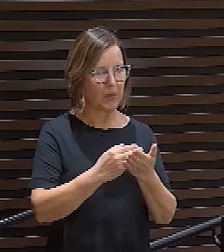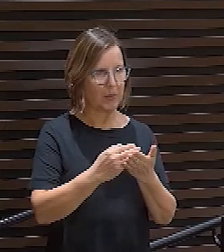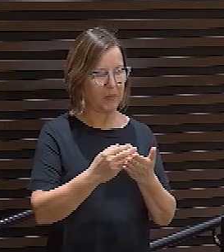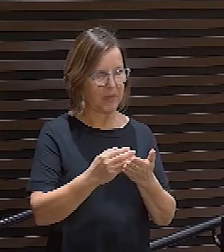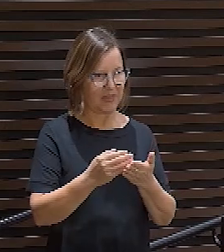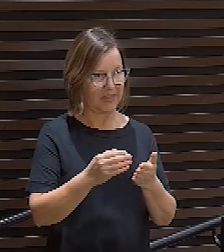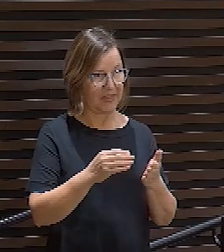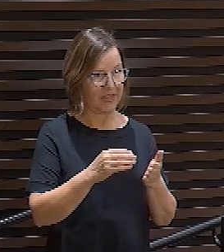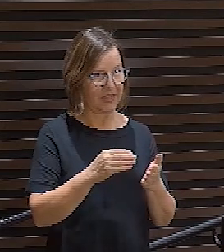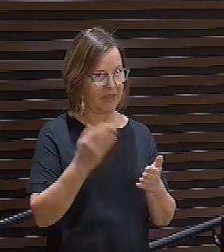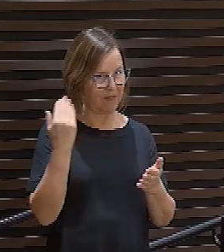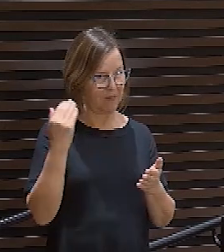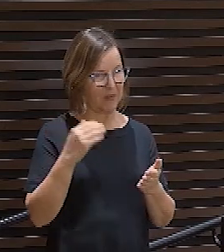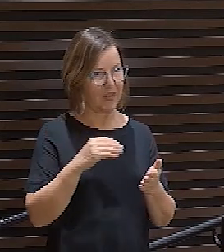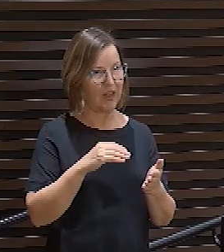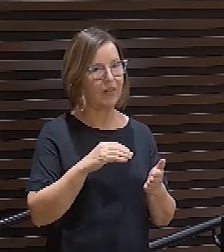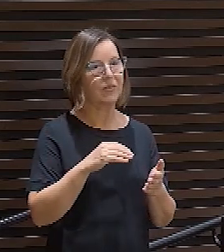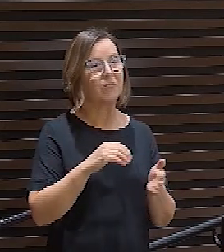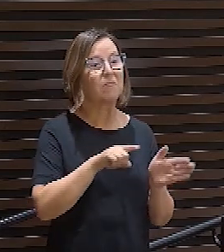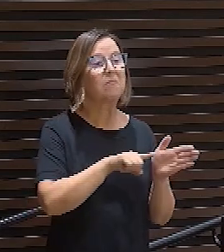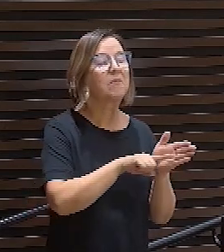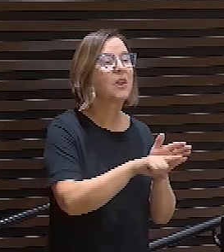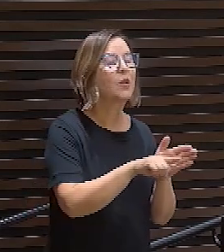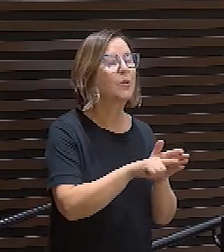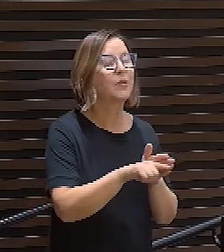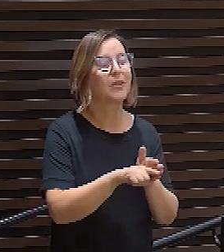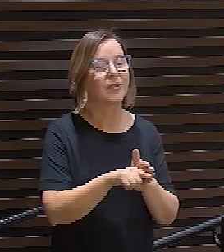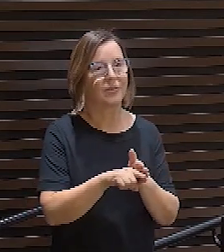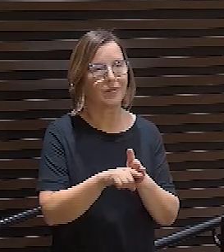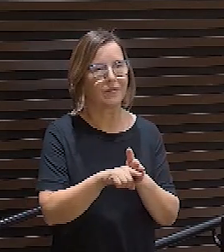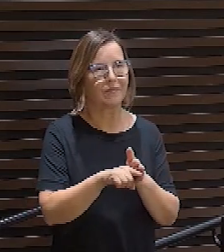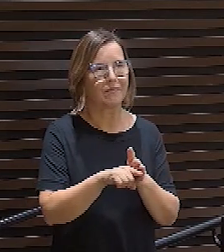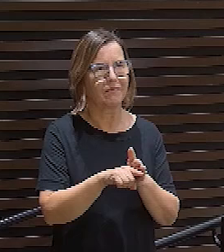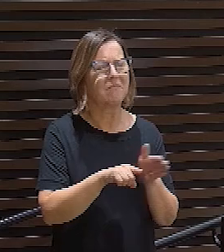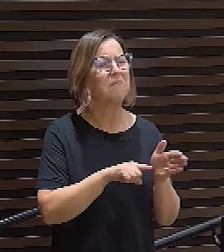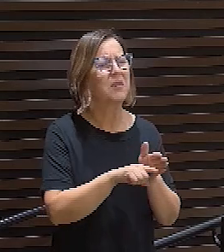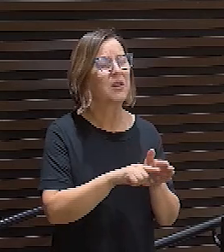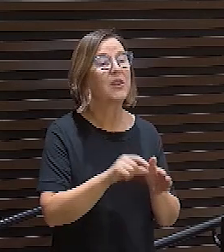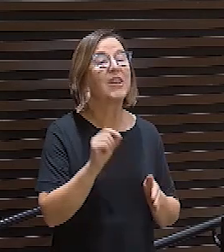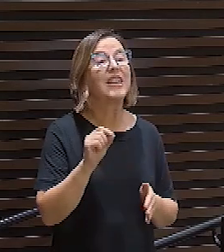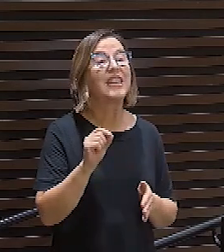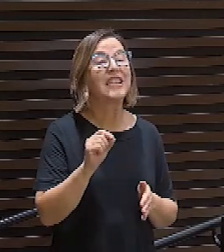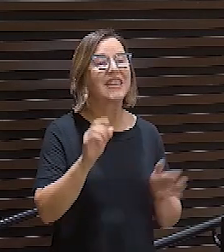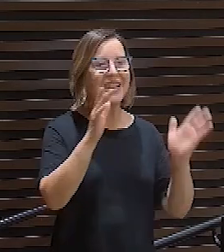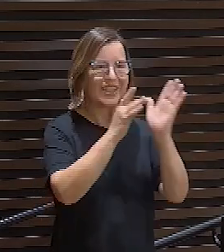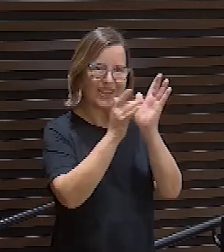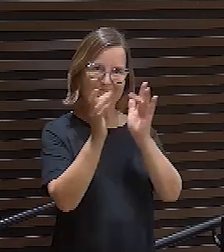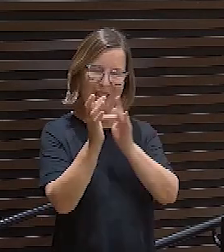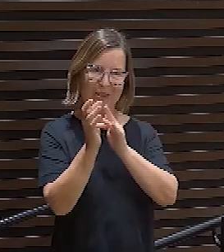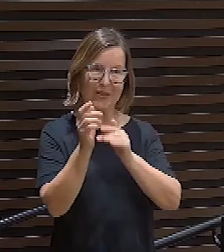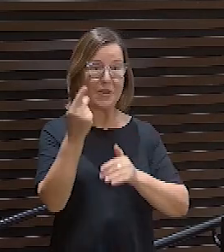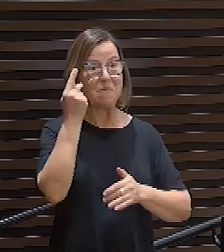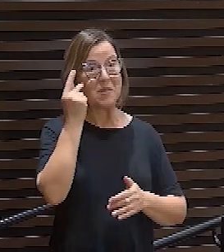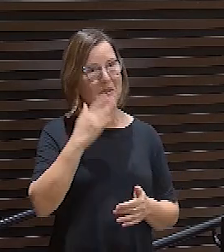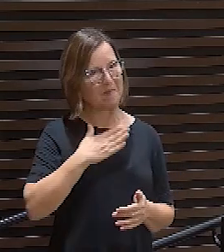pergunta. A pergunta que eu levantei foi: quem é Jesus? Quem é Jesus para